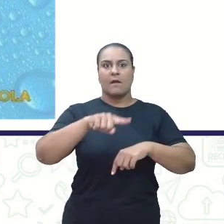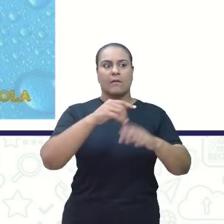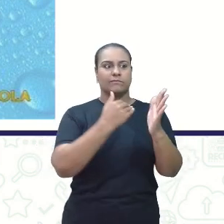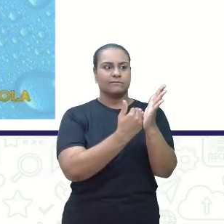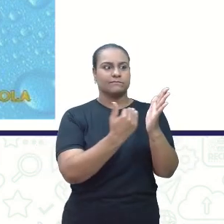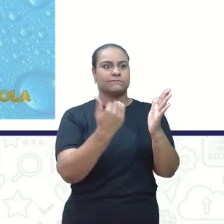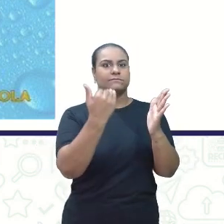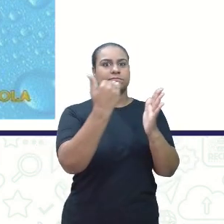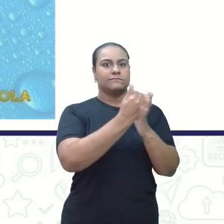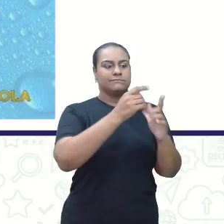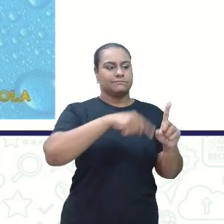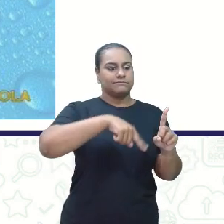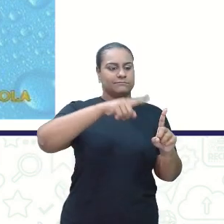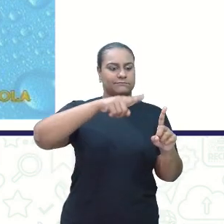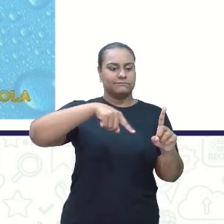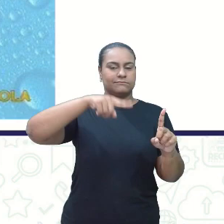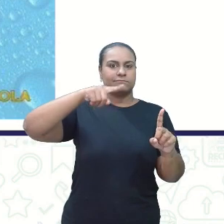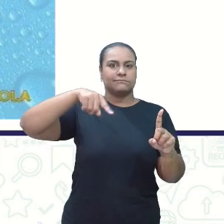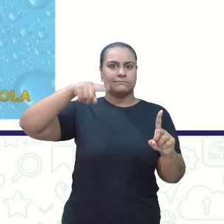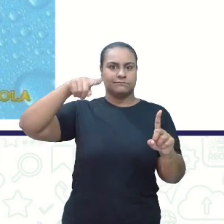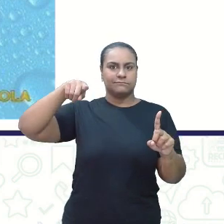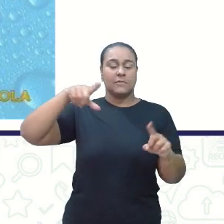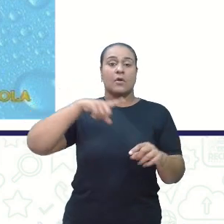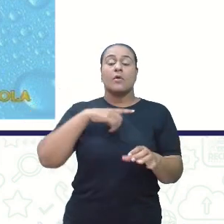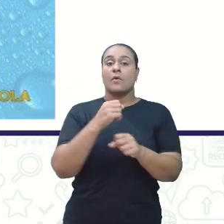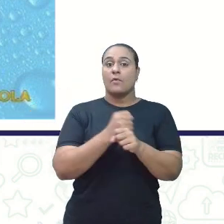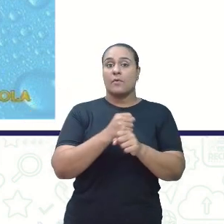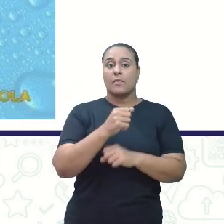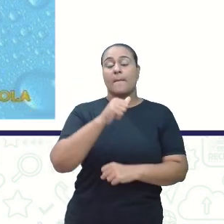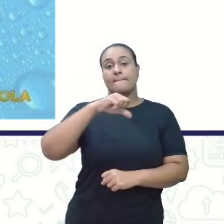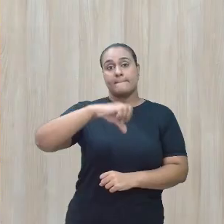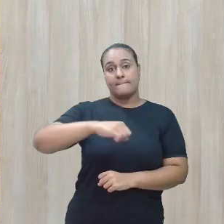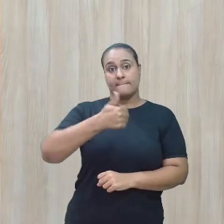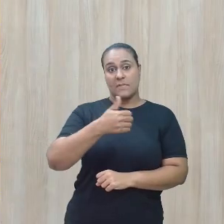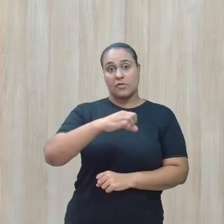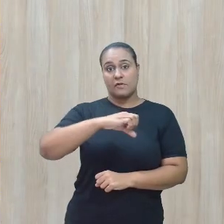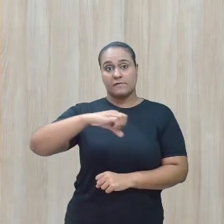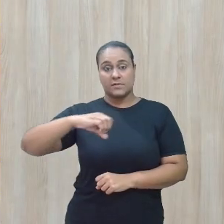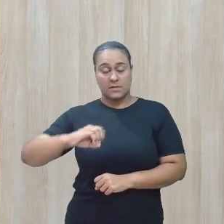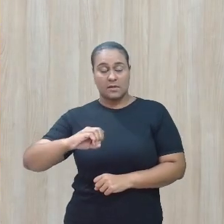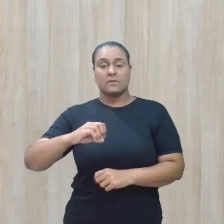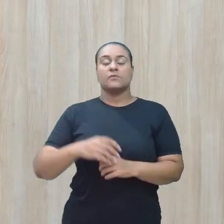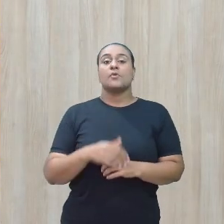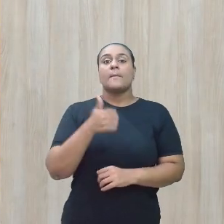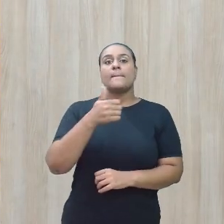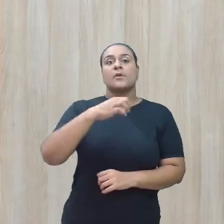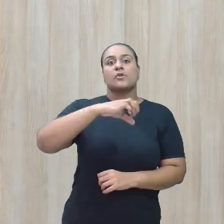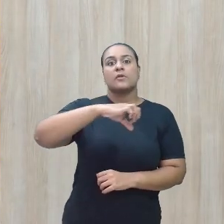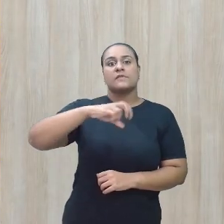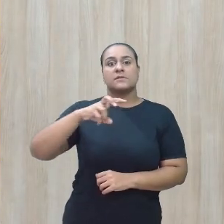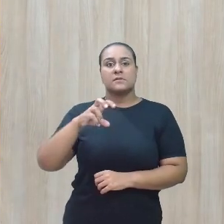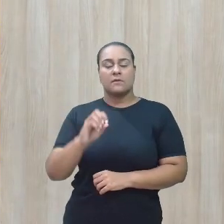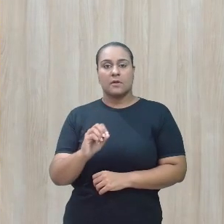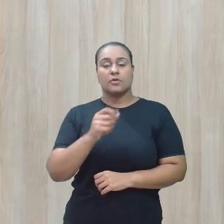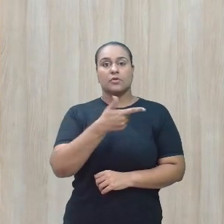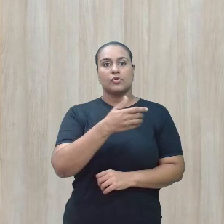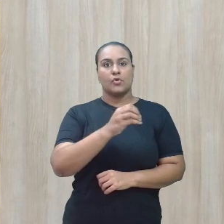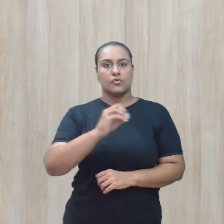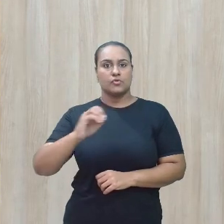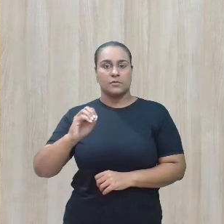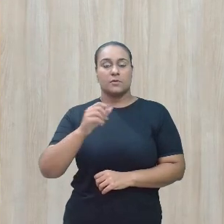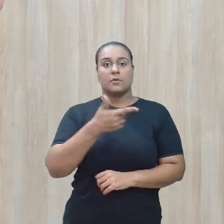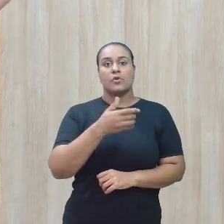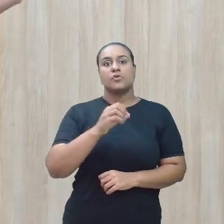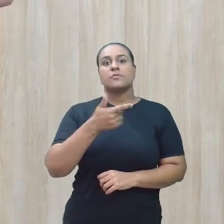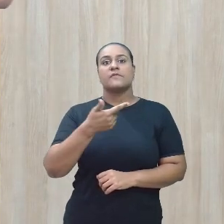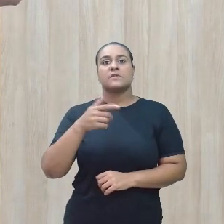constante. Aqui na horizontal eu coloquei os anos, então eu tenho 1900, 1950, 2000 e 2025 é uma